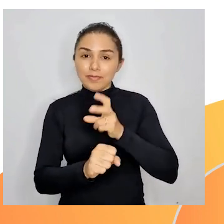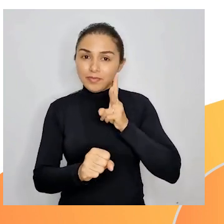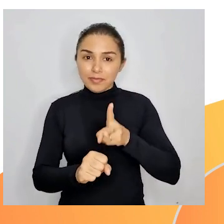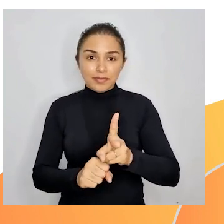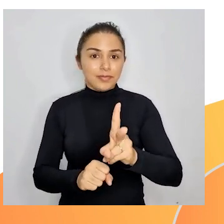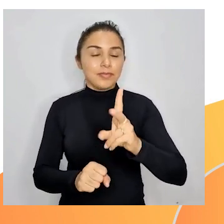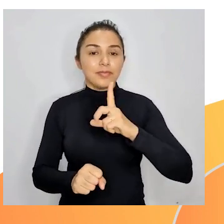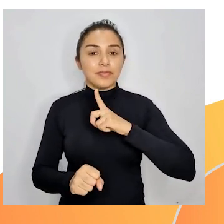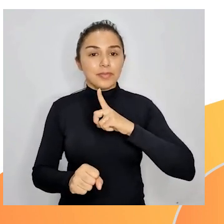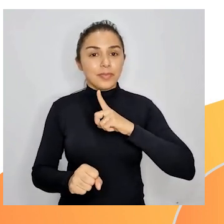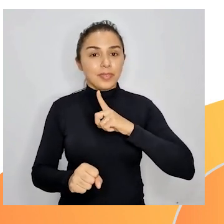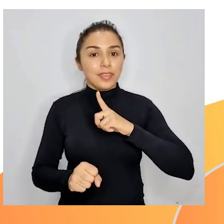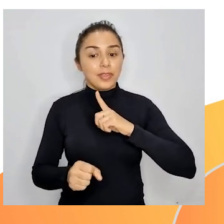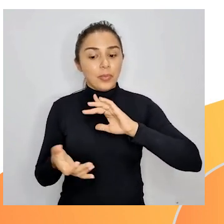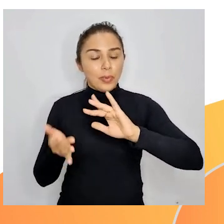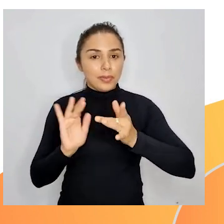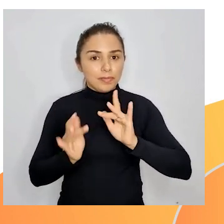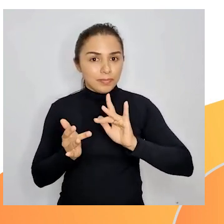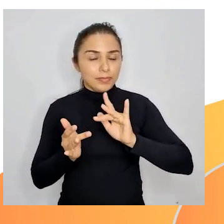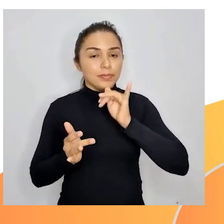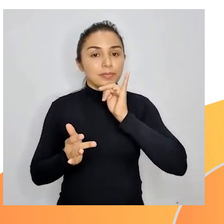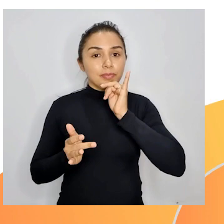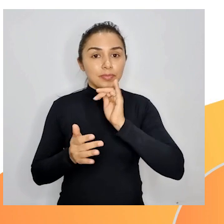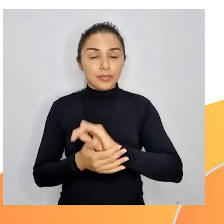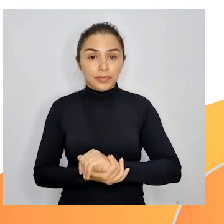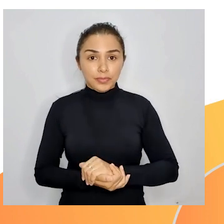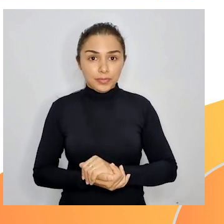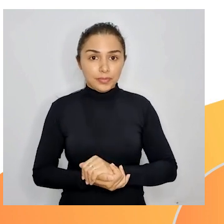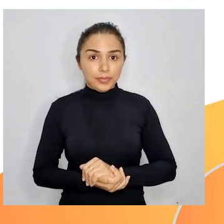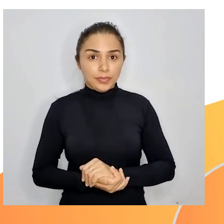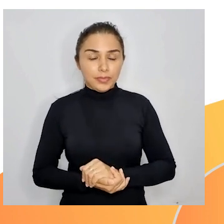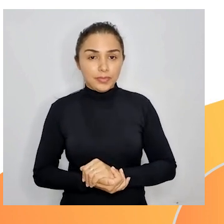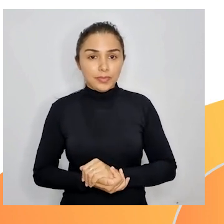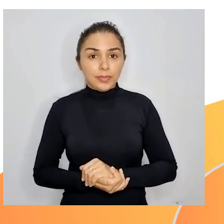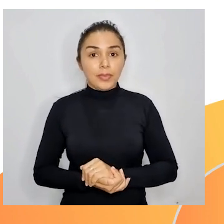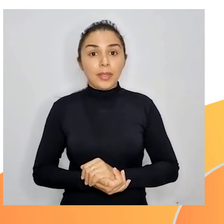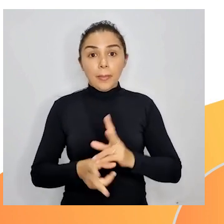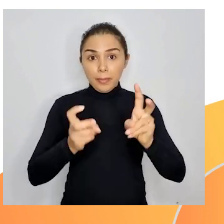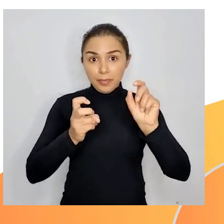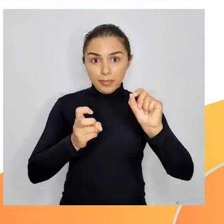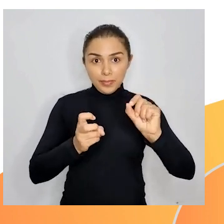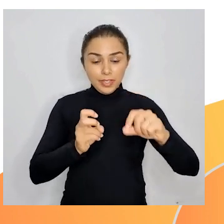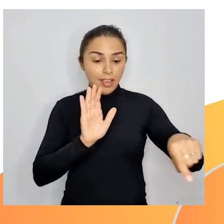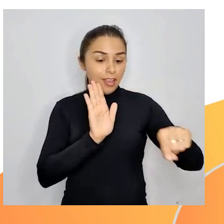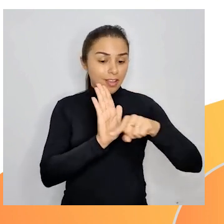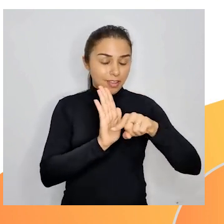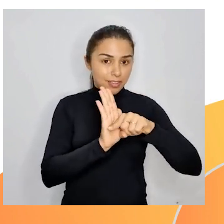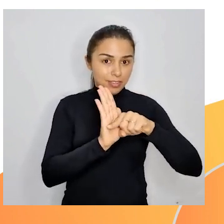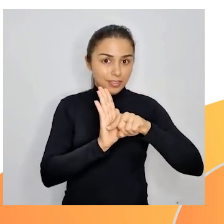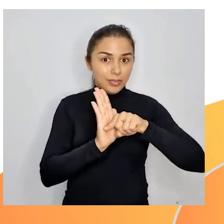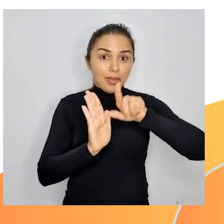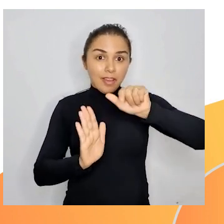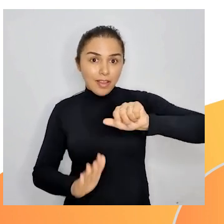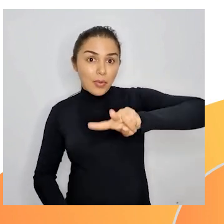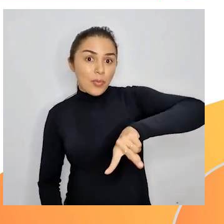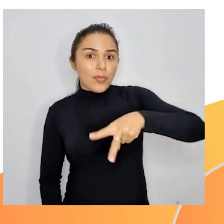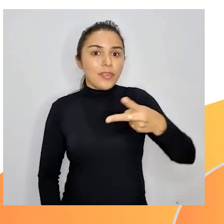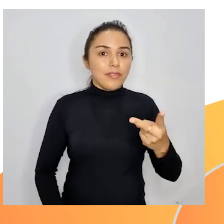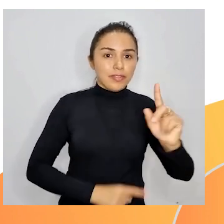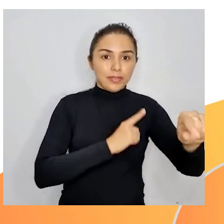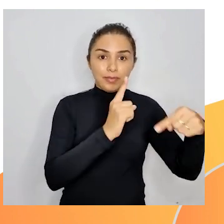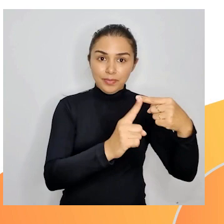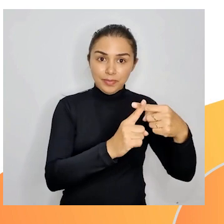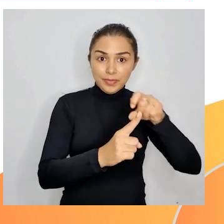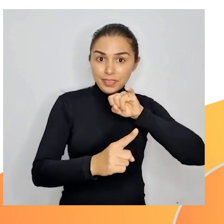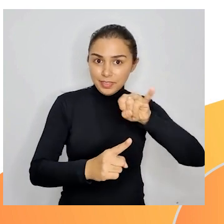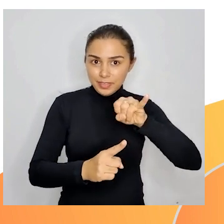caso da subtração, a gente diz que ela é o inverso da adição. Se na adição eu